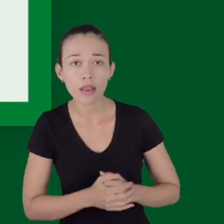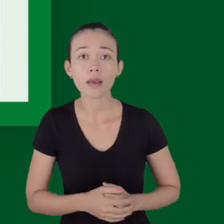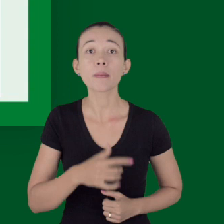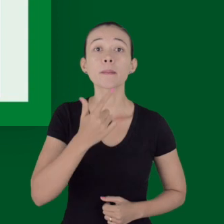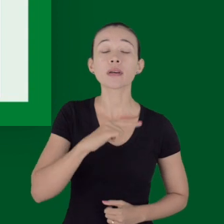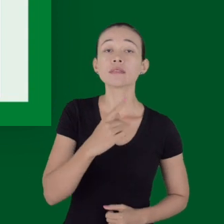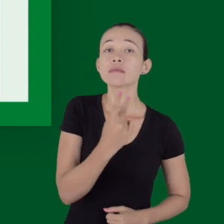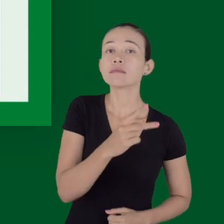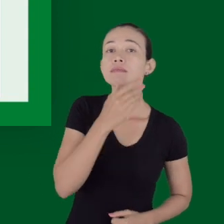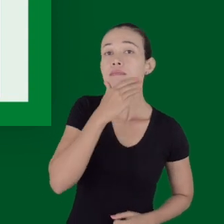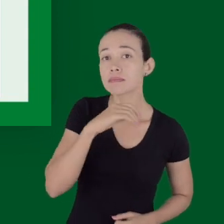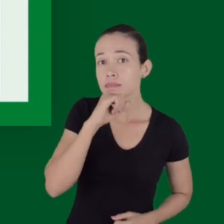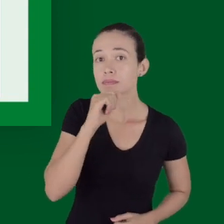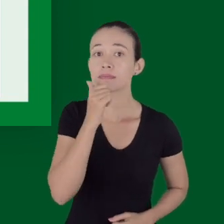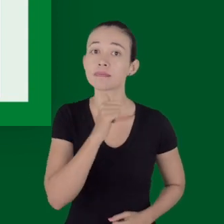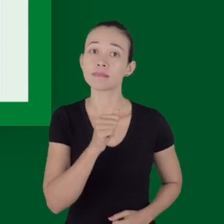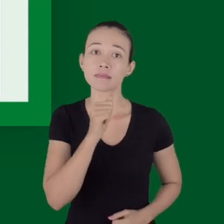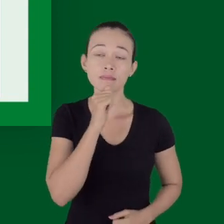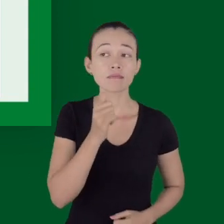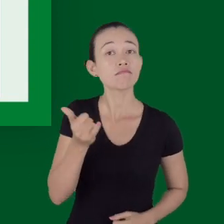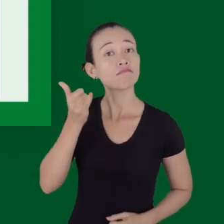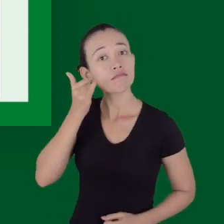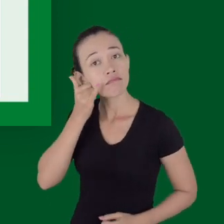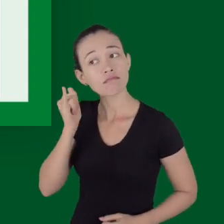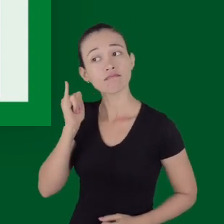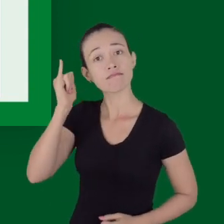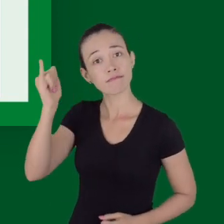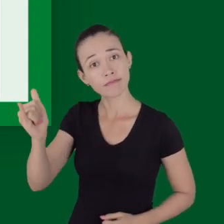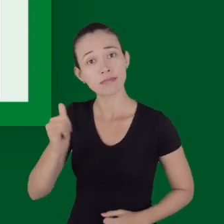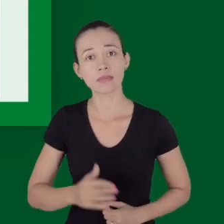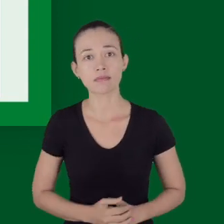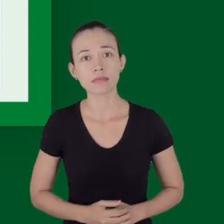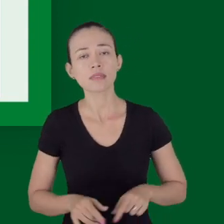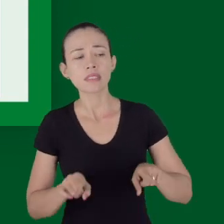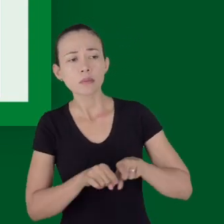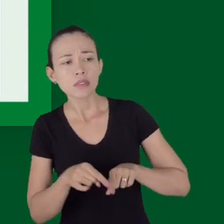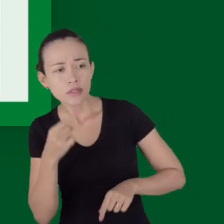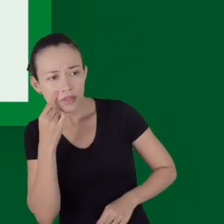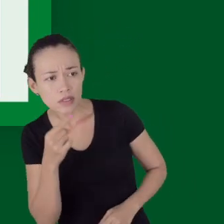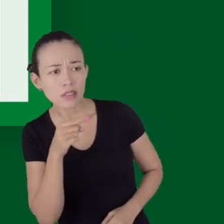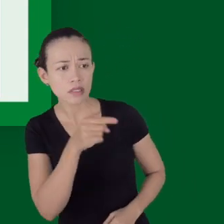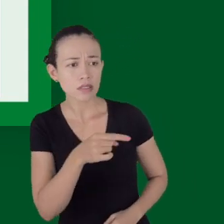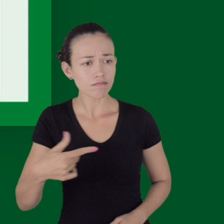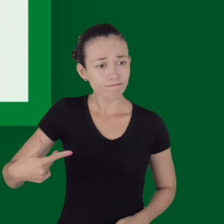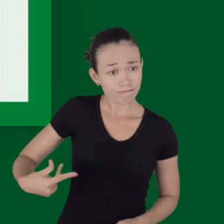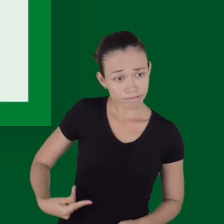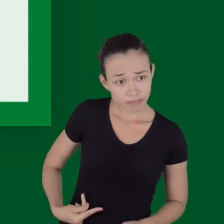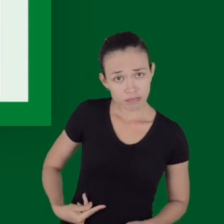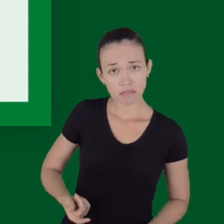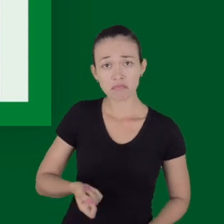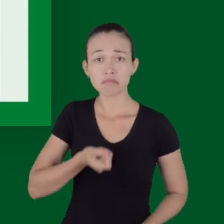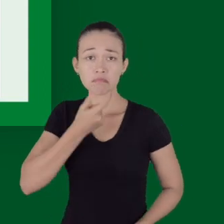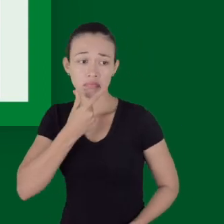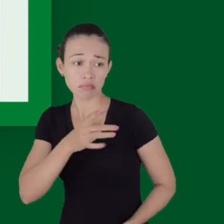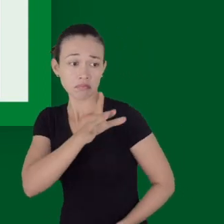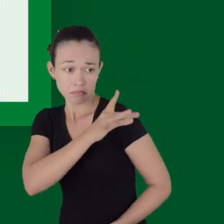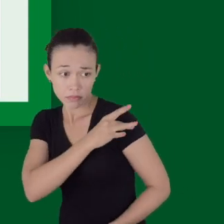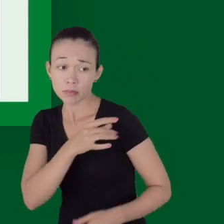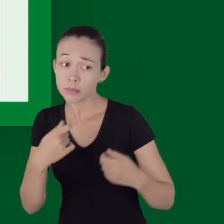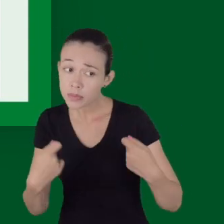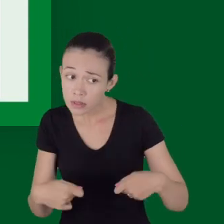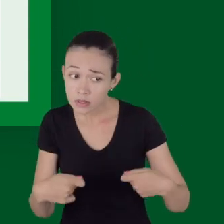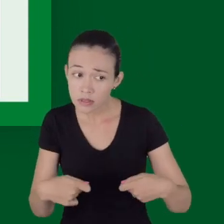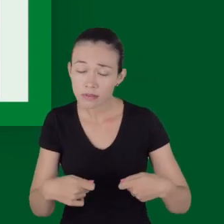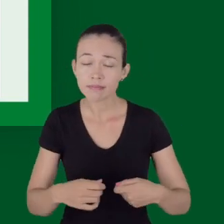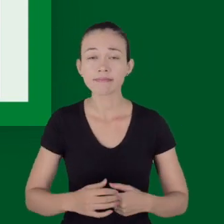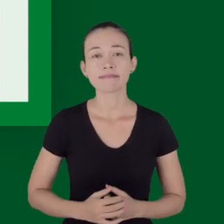Oferecer água, ligar para os pais ou responsáveis para avisar, né, da situação e verificar a necessidade de aplicação